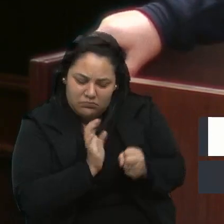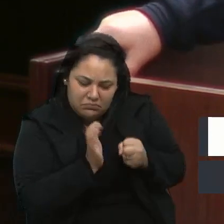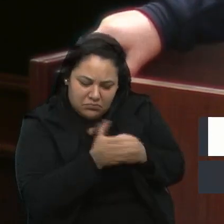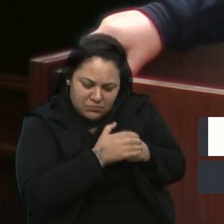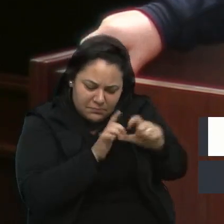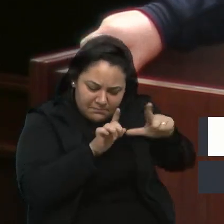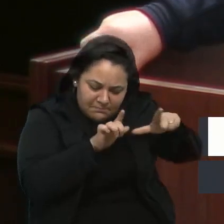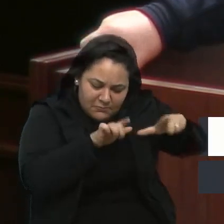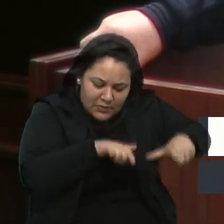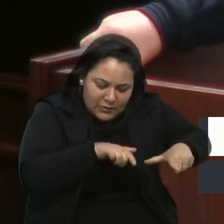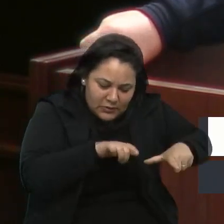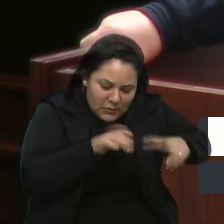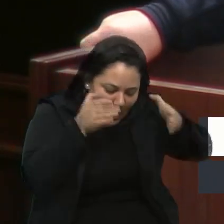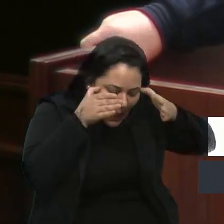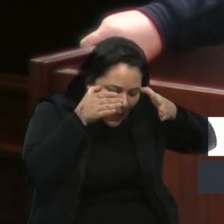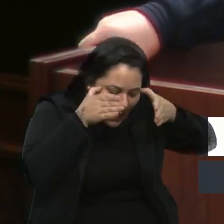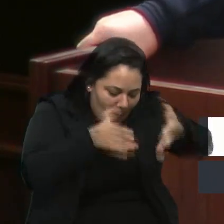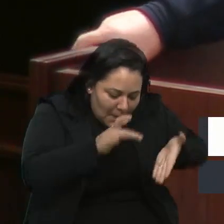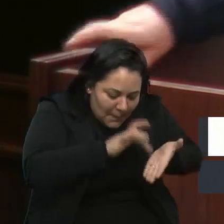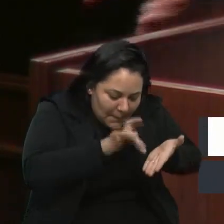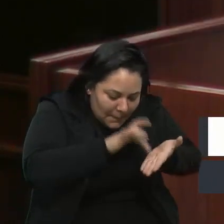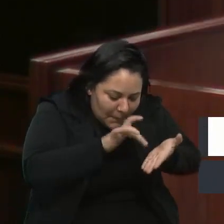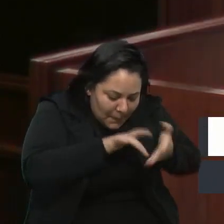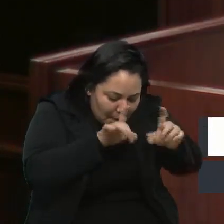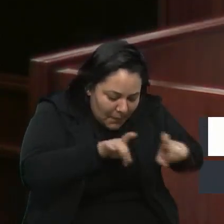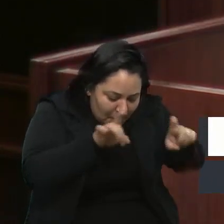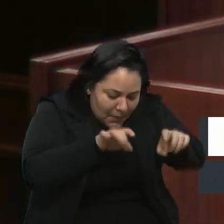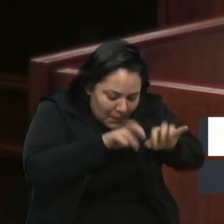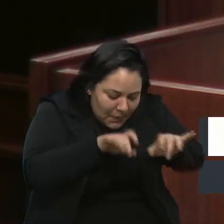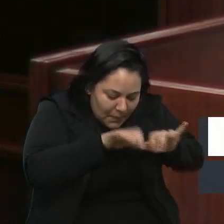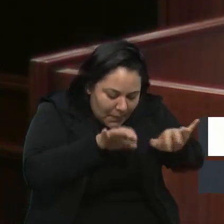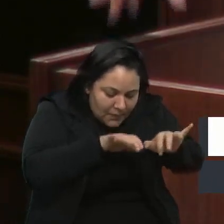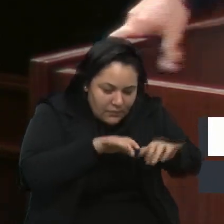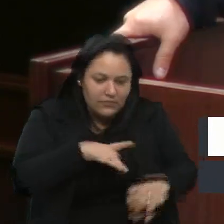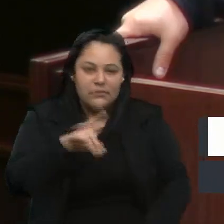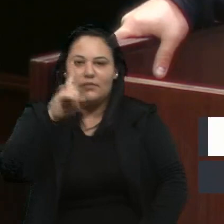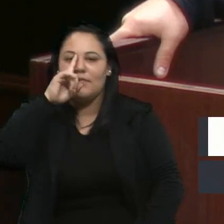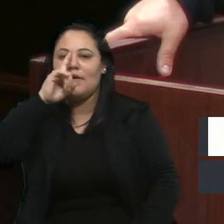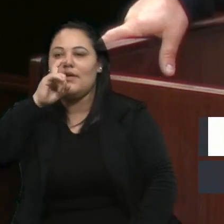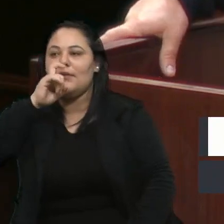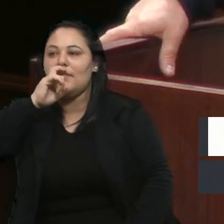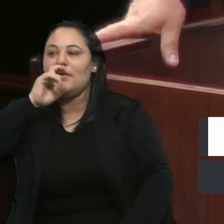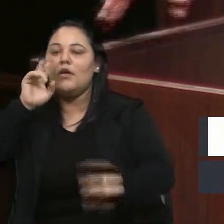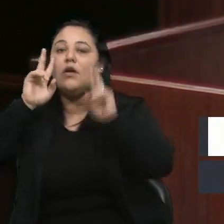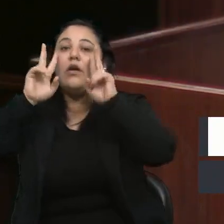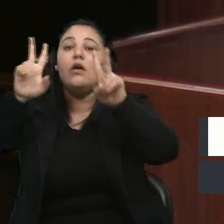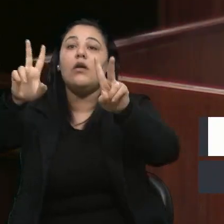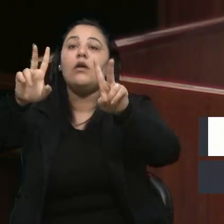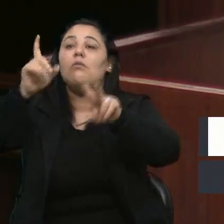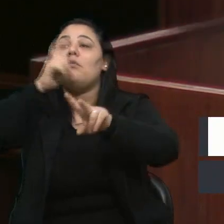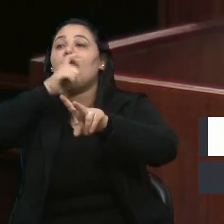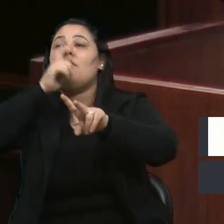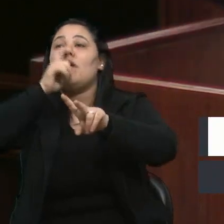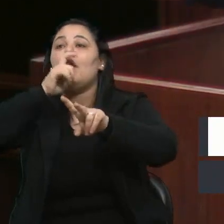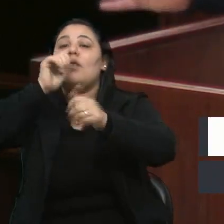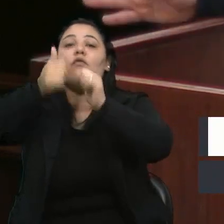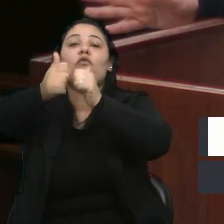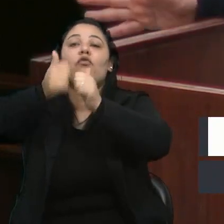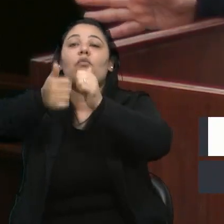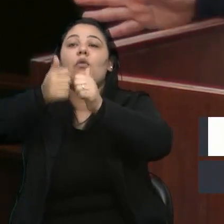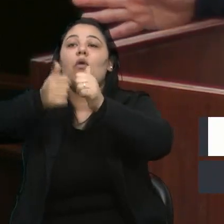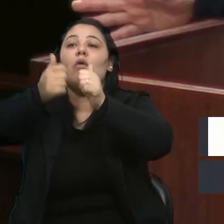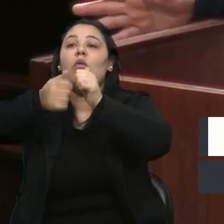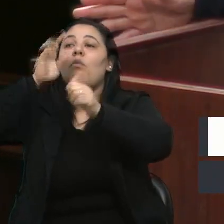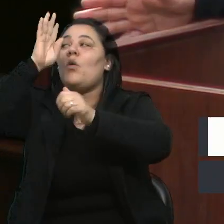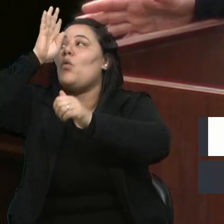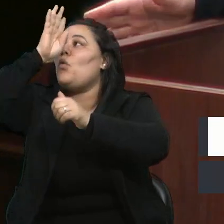com o celular, com o computador, e o pai assistindo futebol na sala, a mãe assistindo novela, e ninguém querendo saber como é que foi o